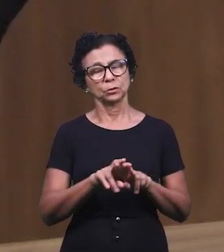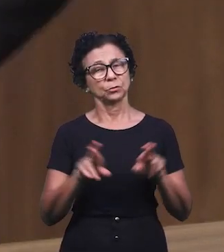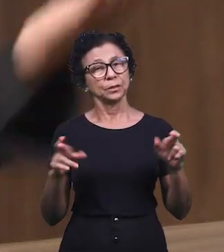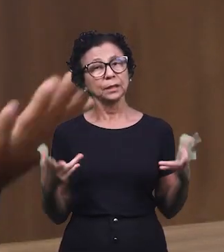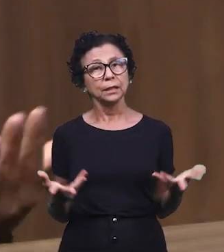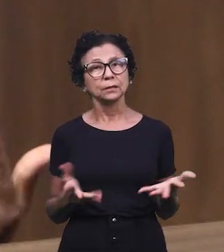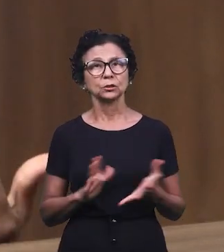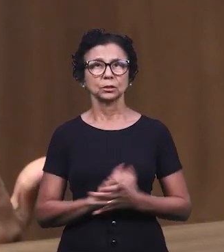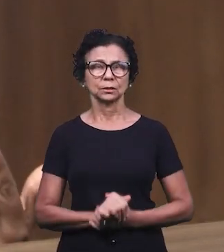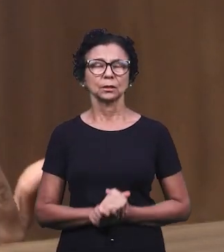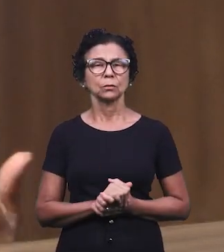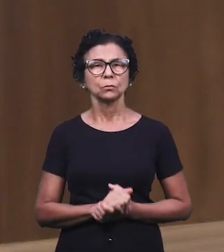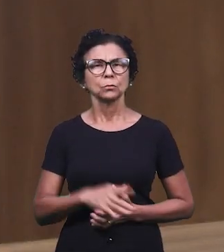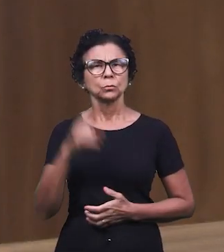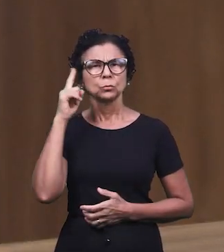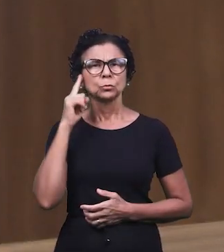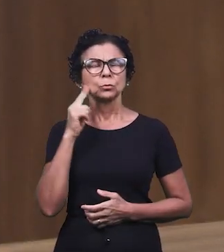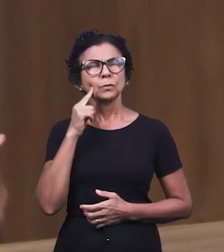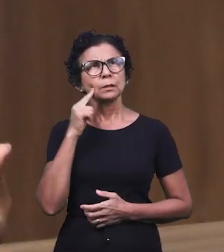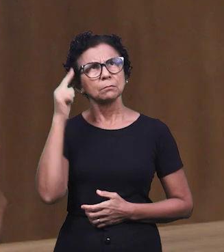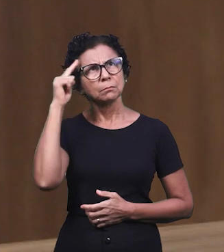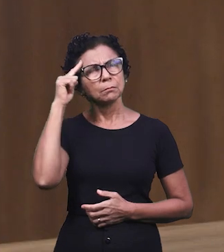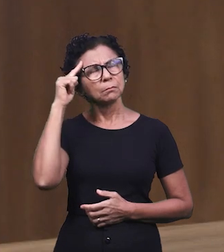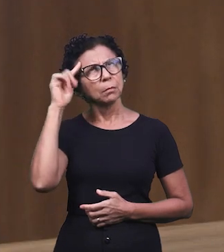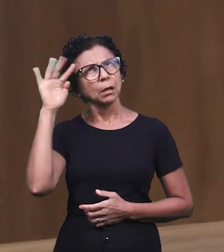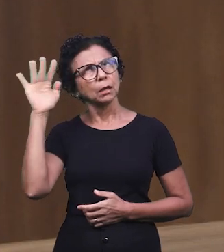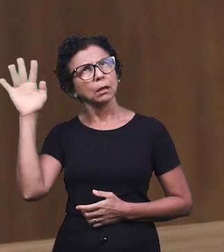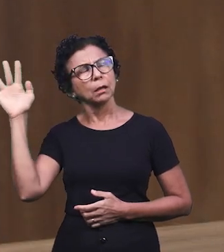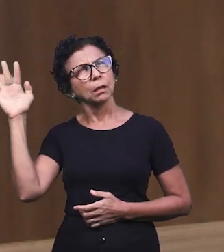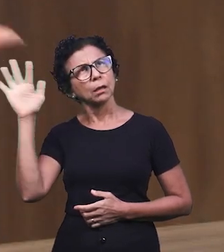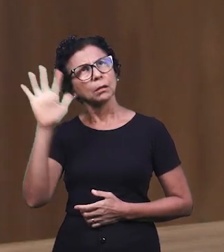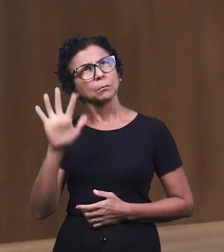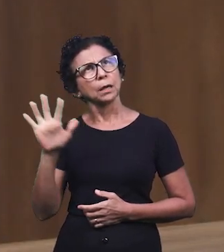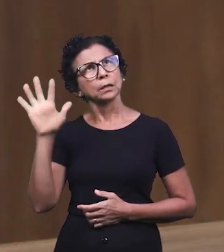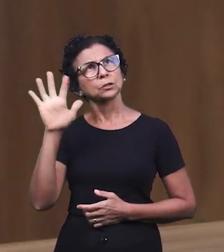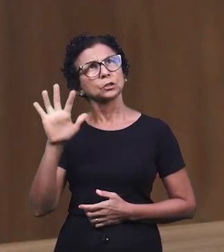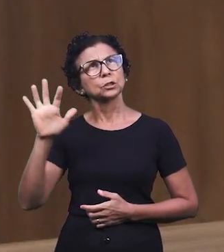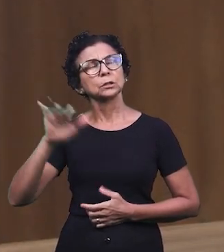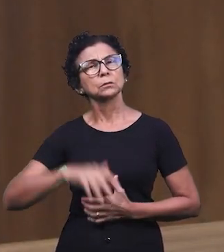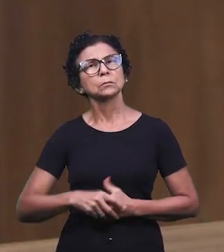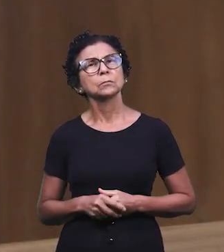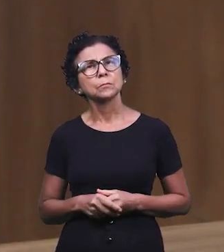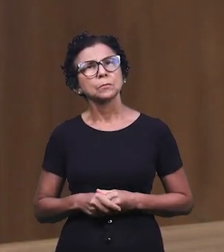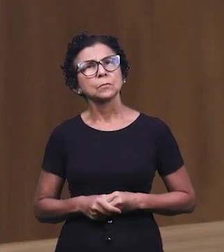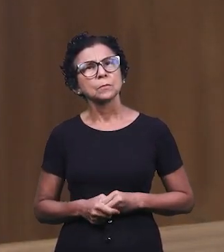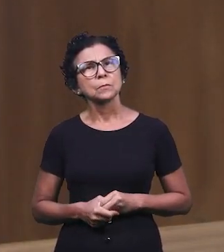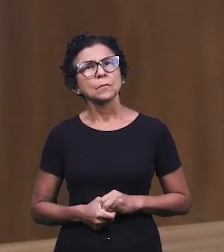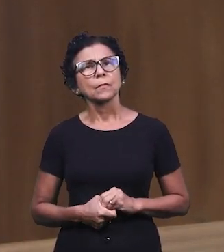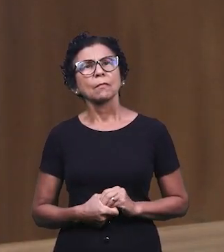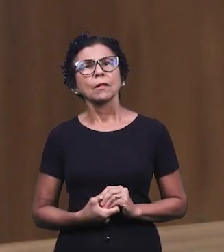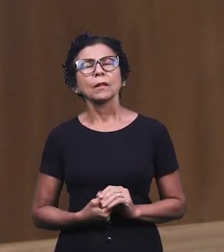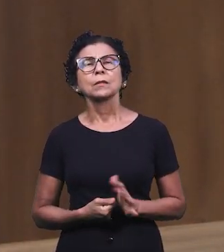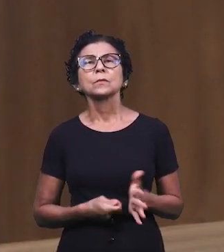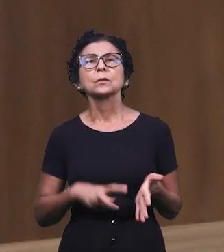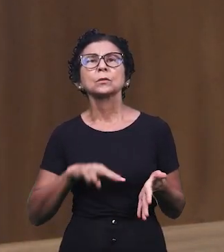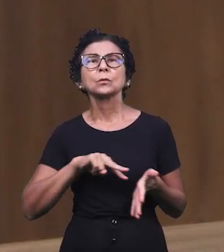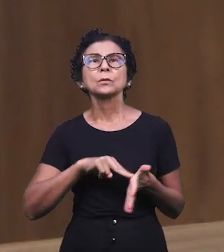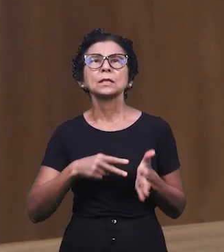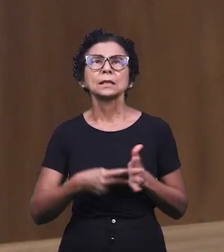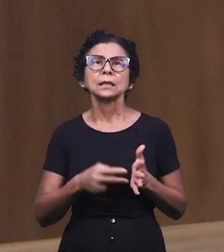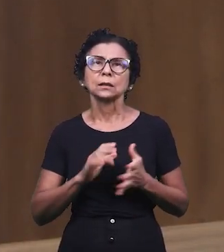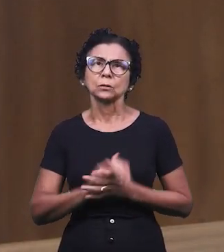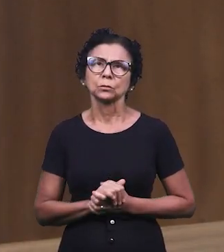senão ele vai ter essa imagem. Então a gente começa a trazer qual é o significado da noiva dentro do nosso contexto espiritual.